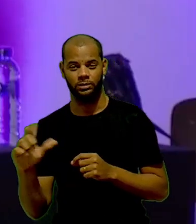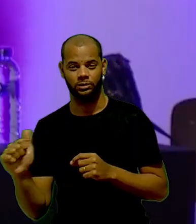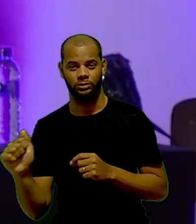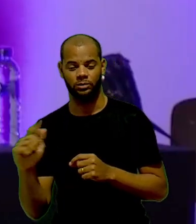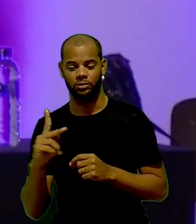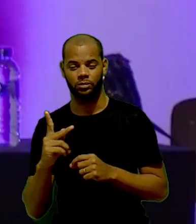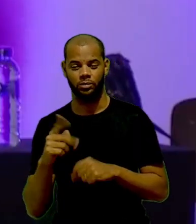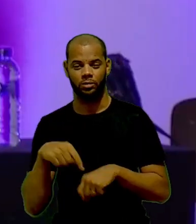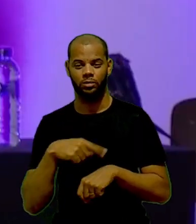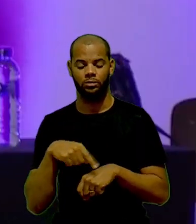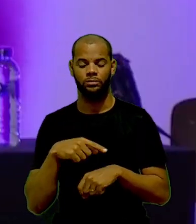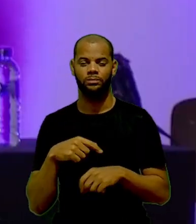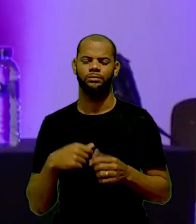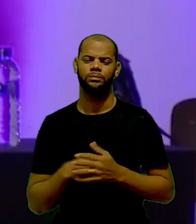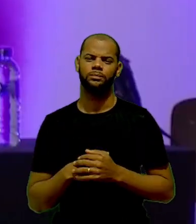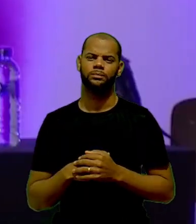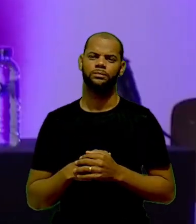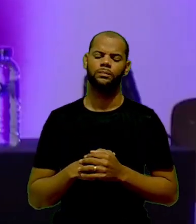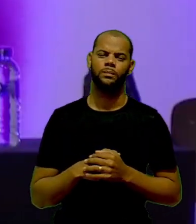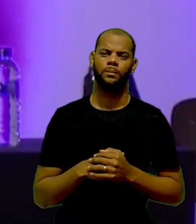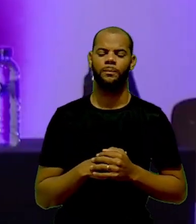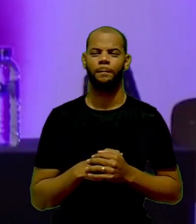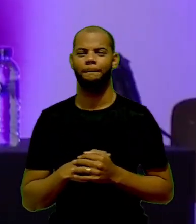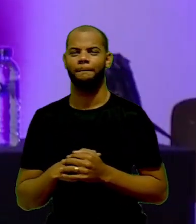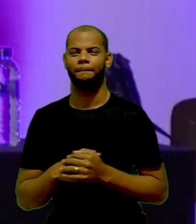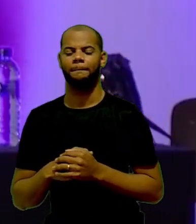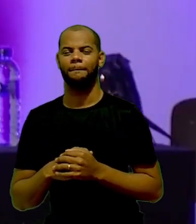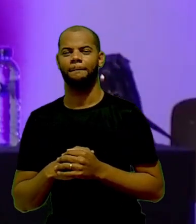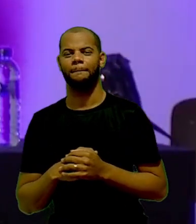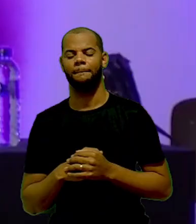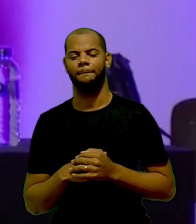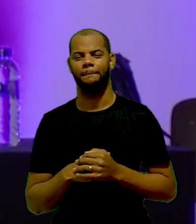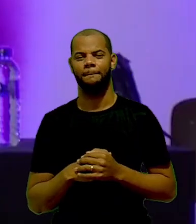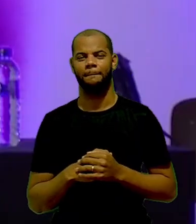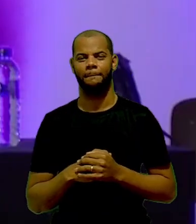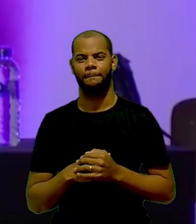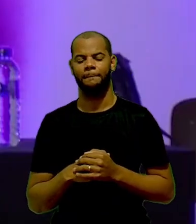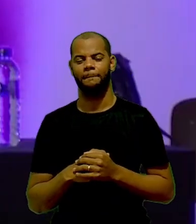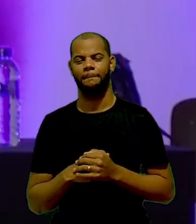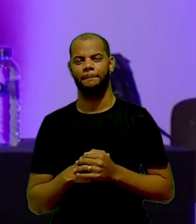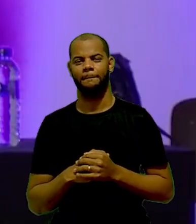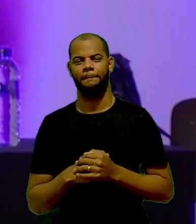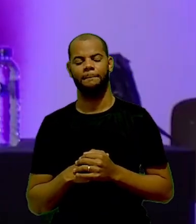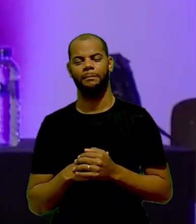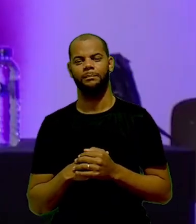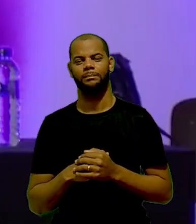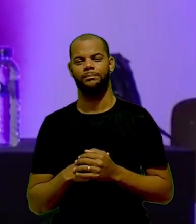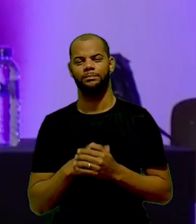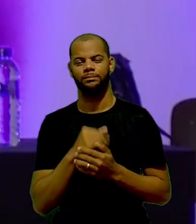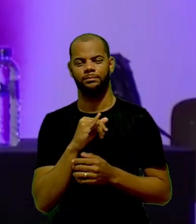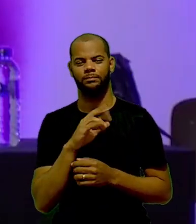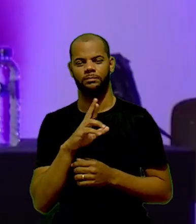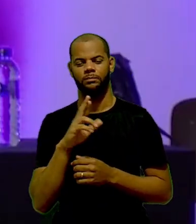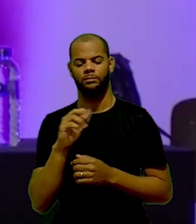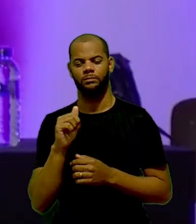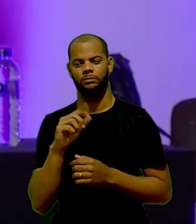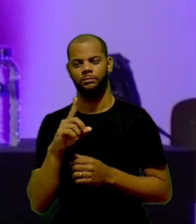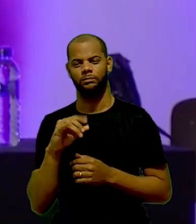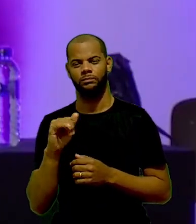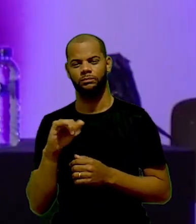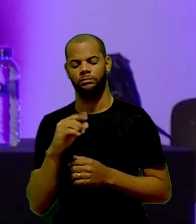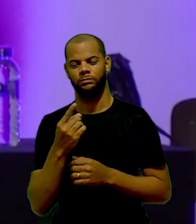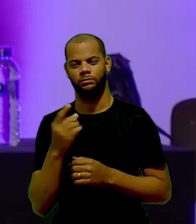de baixo, nível de irradiação solar global